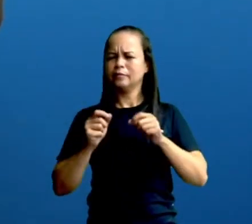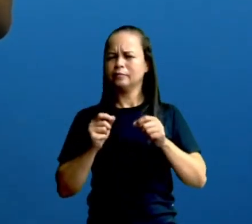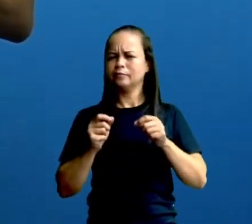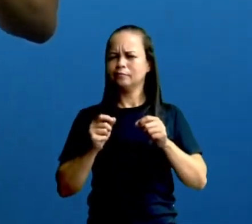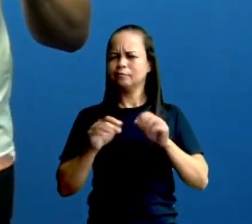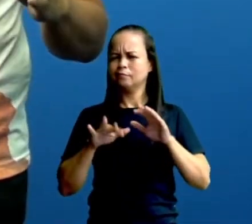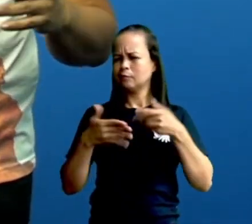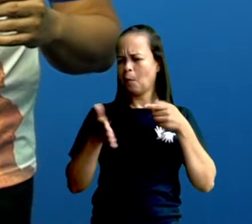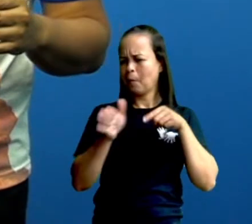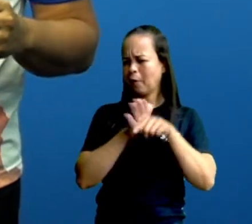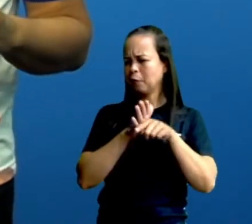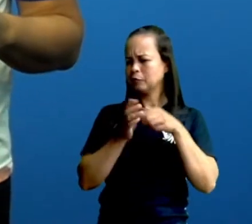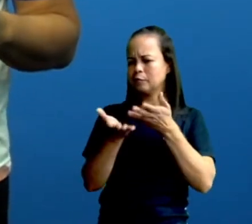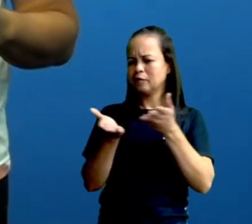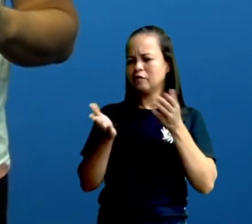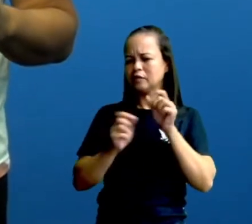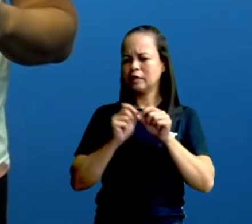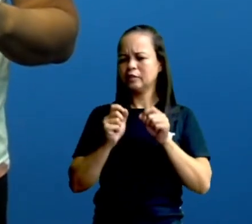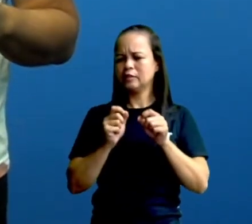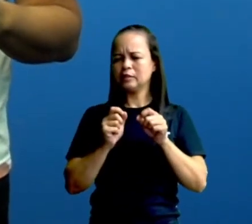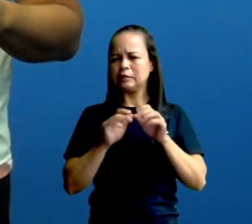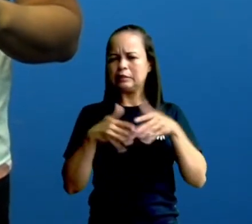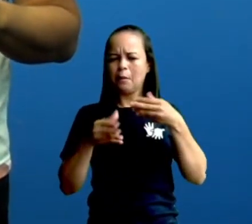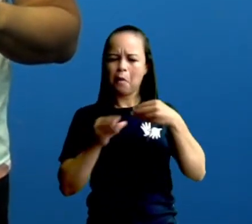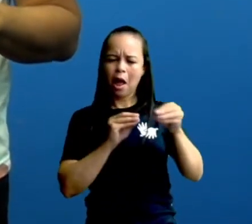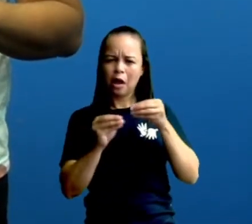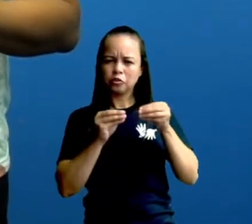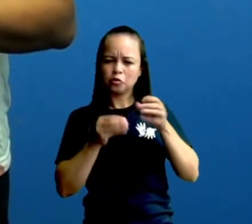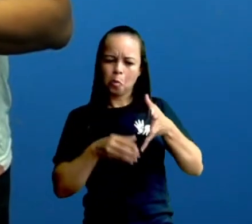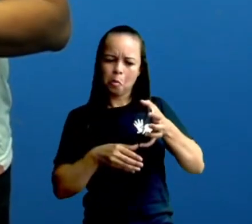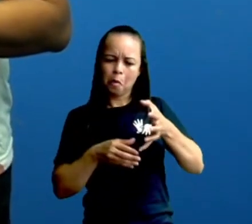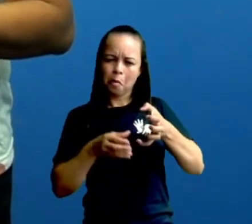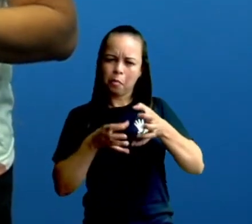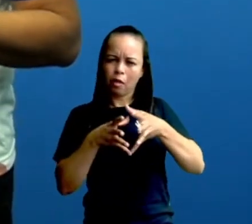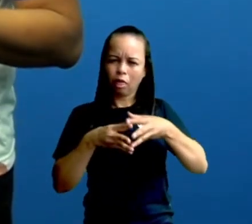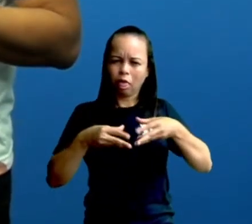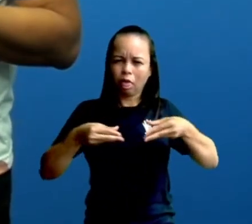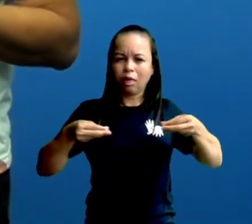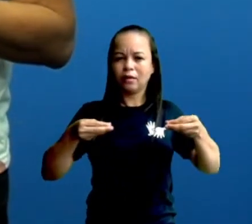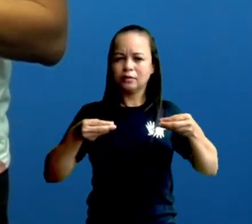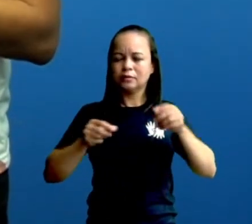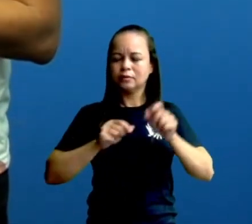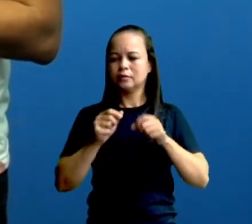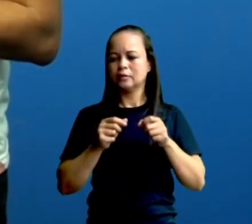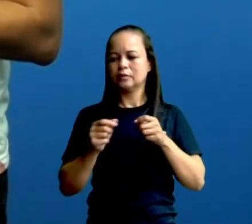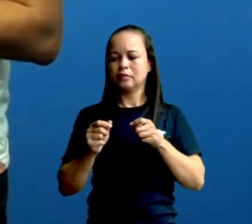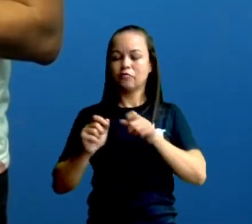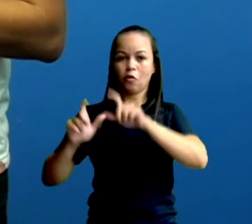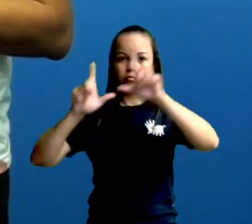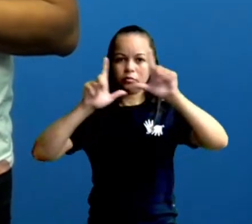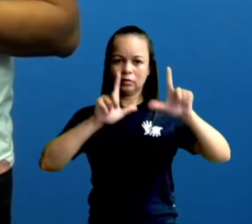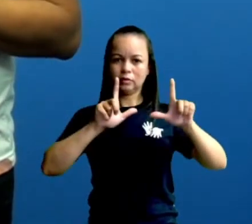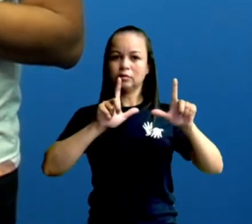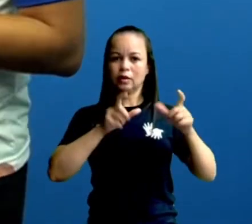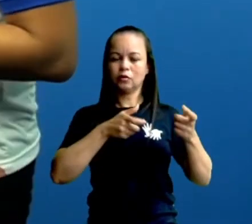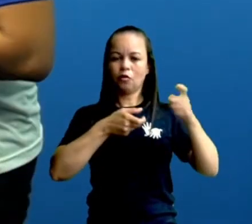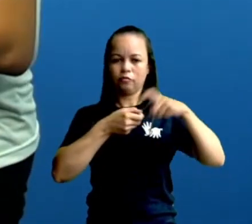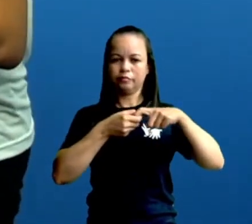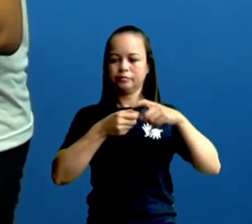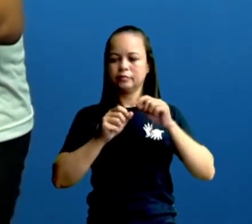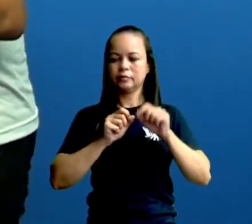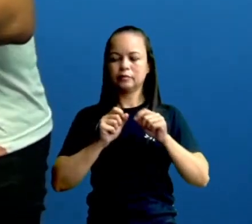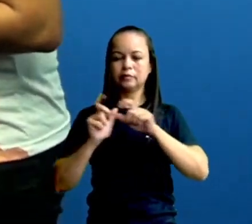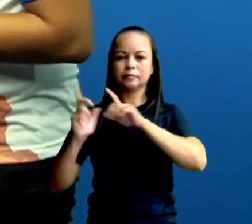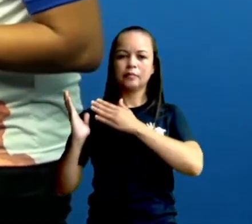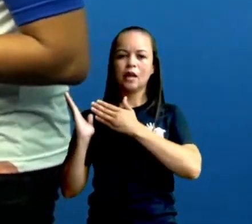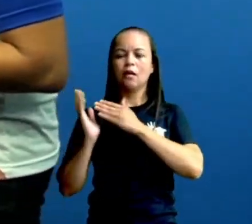plástico biodegradável é uma solução para o impacto? Vocês estão lembrados? Volta novamente, produção, para aquela outra imagem lá, a anterior.